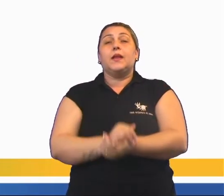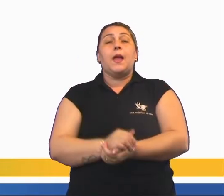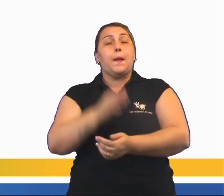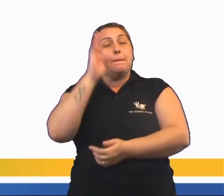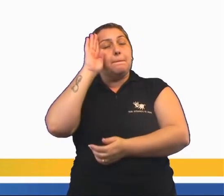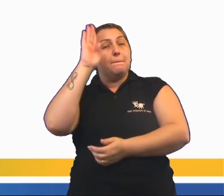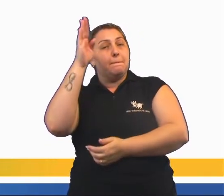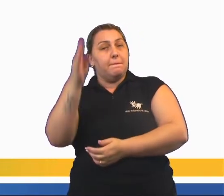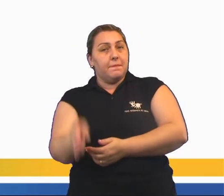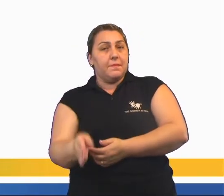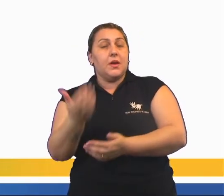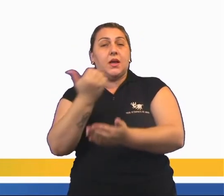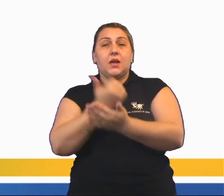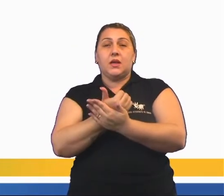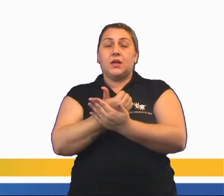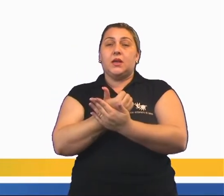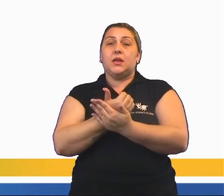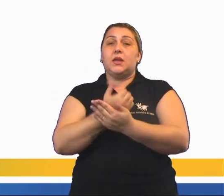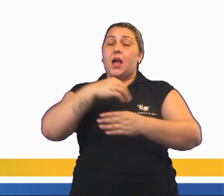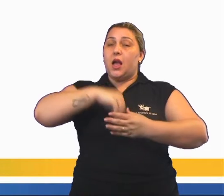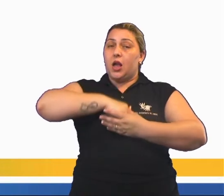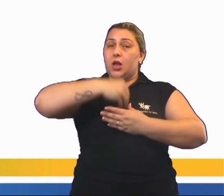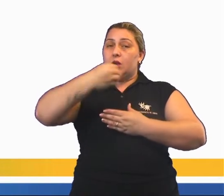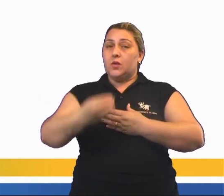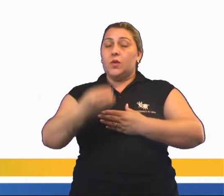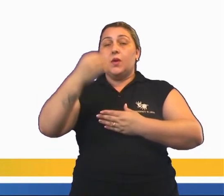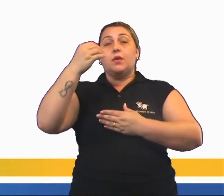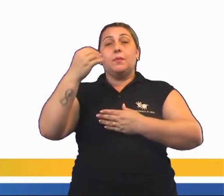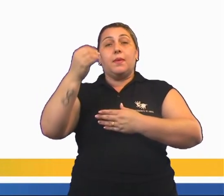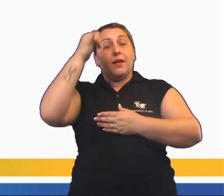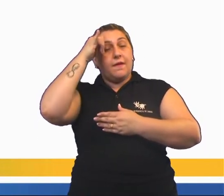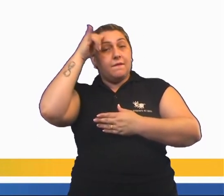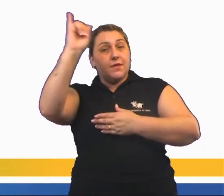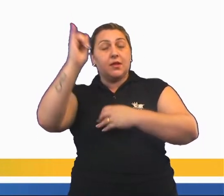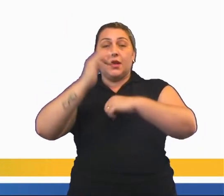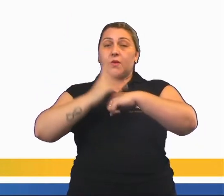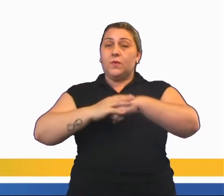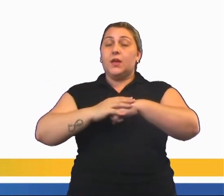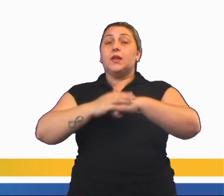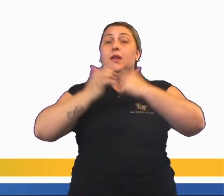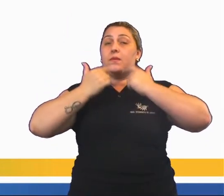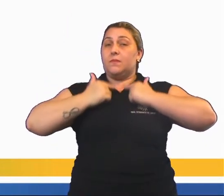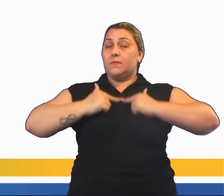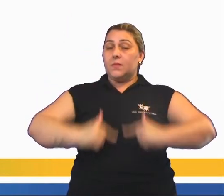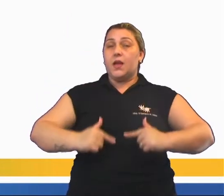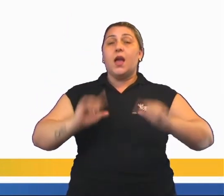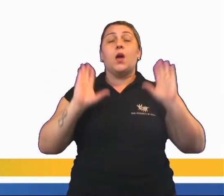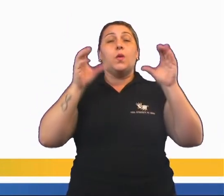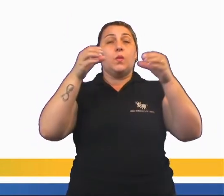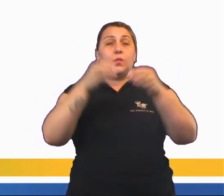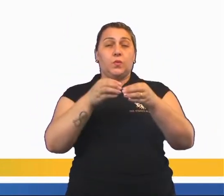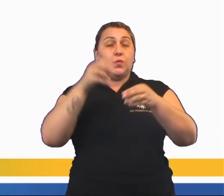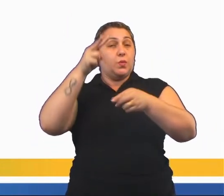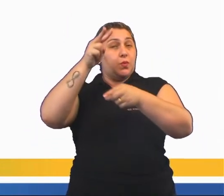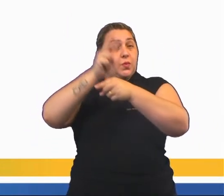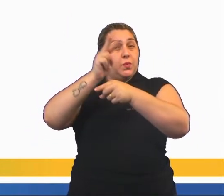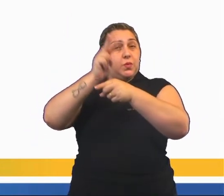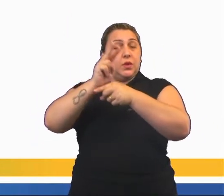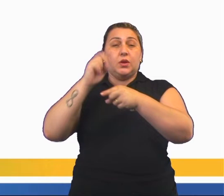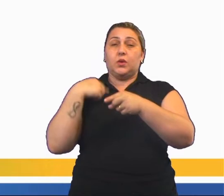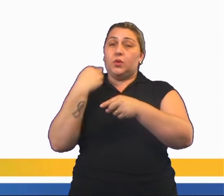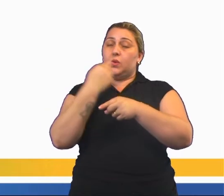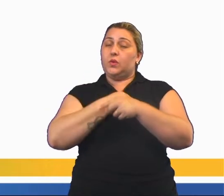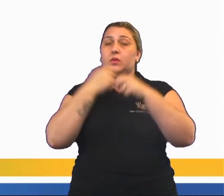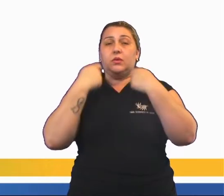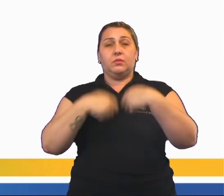as principais atitudes preventivas para o bem-estar. A higiene corporal é o conjunto de cuidados que